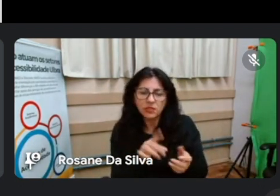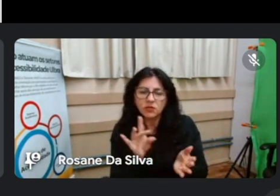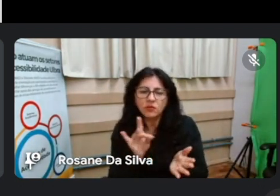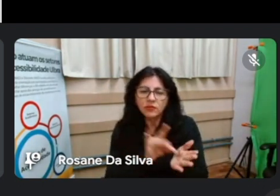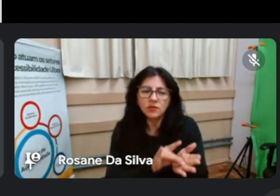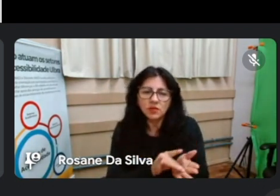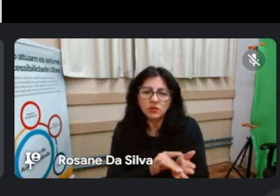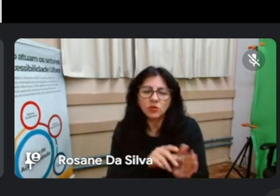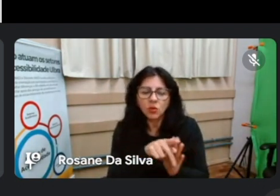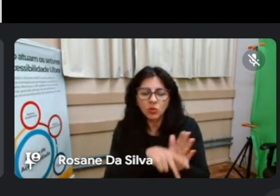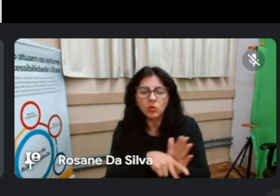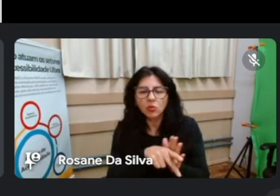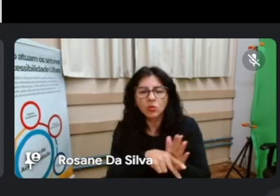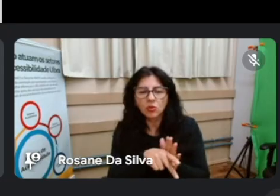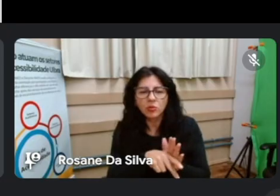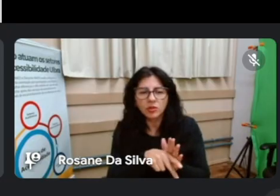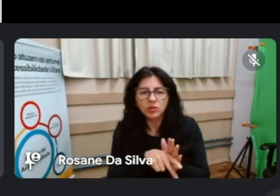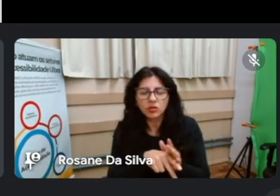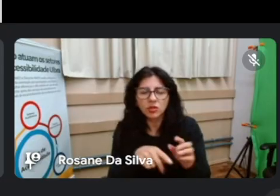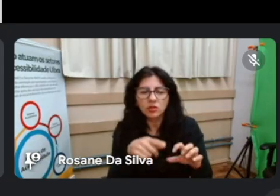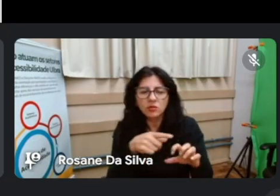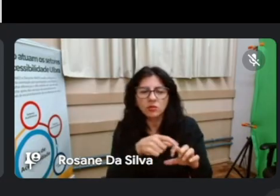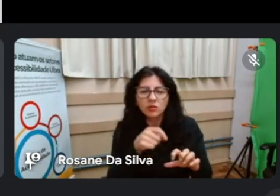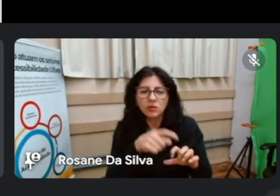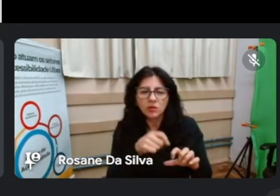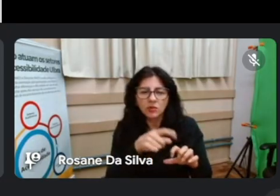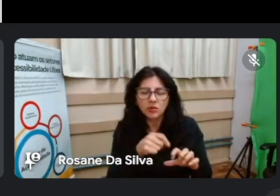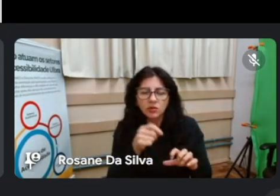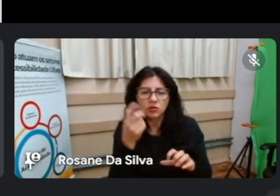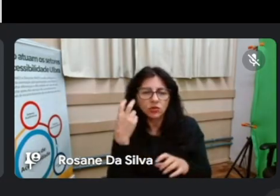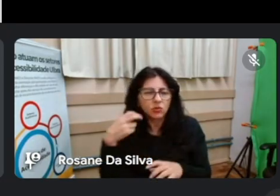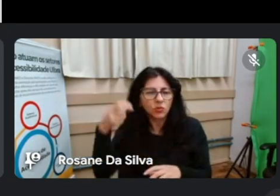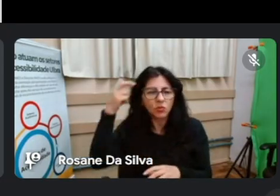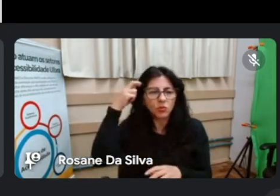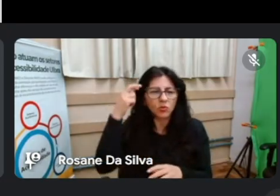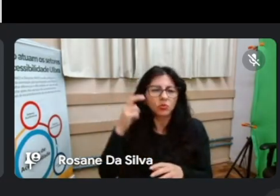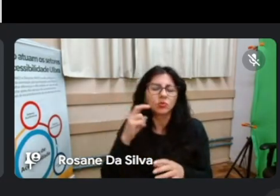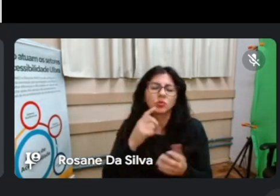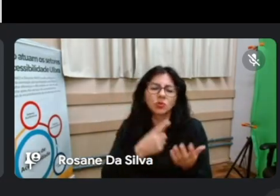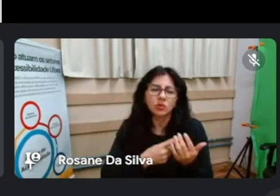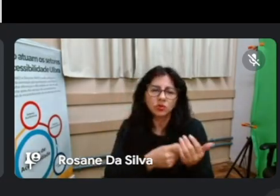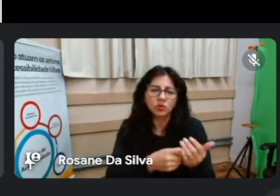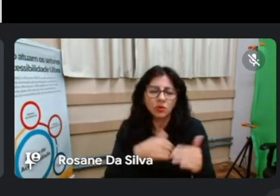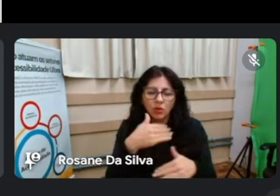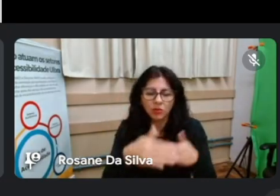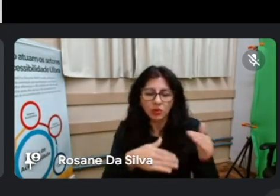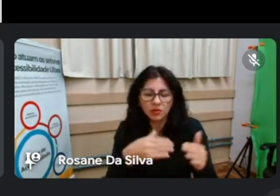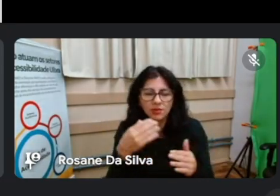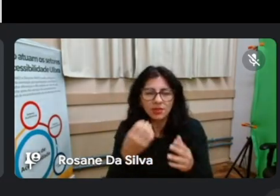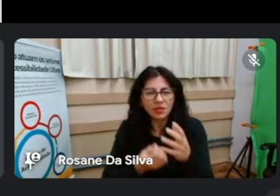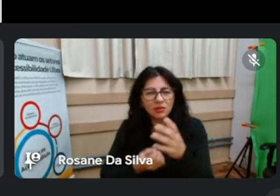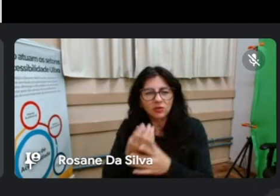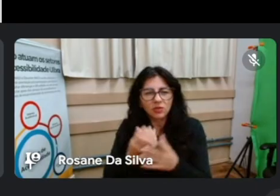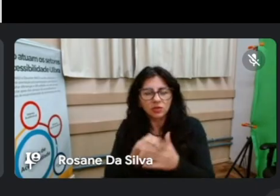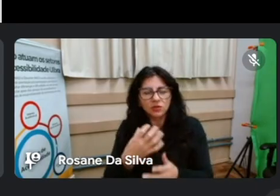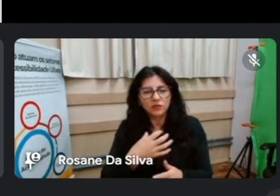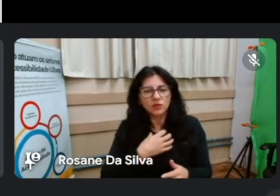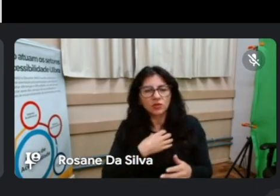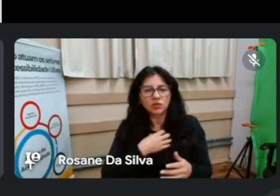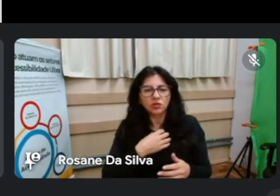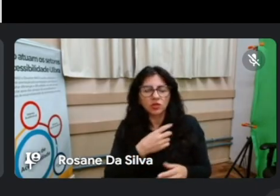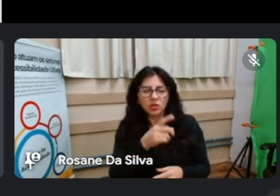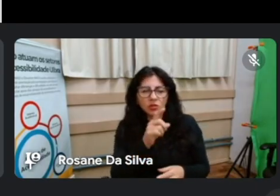projeto empreendedorismo de si cultura digital e processos criativos modos de ser músico profissional a partir da